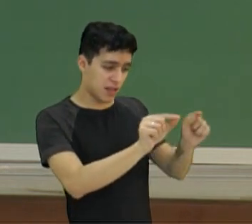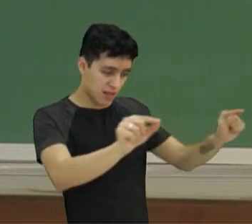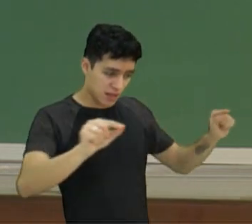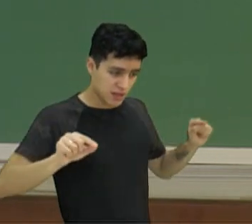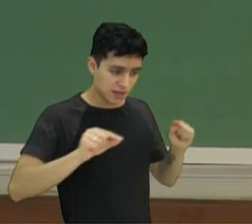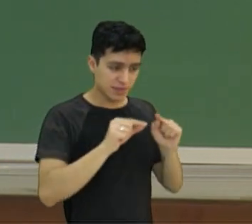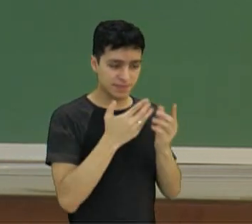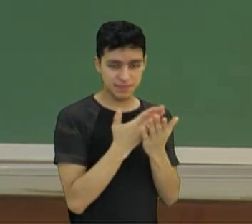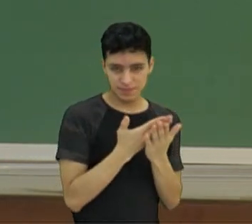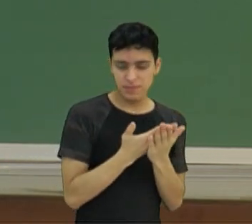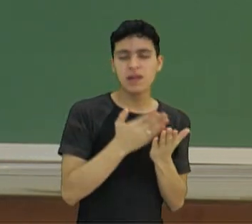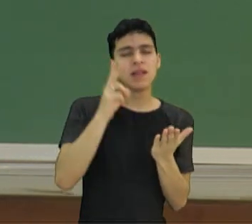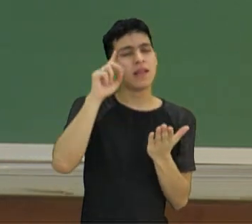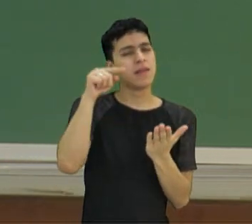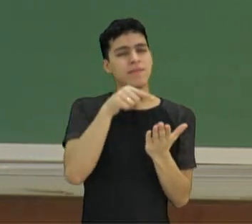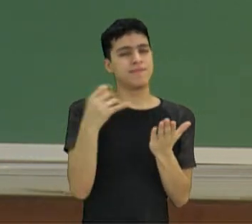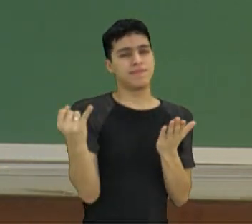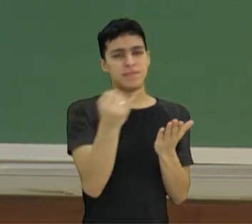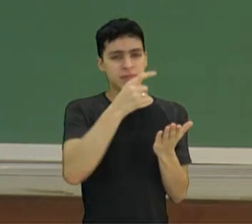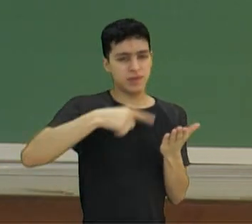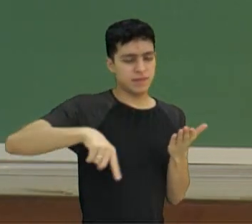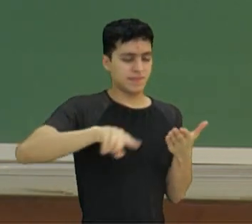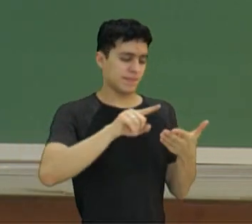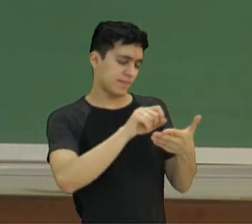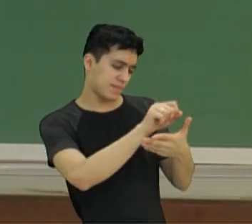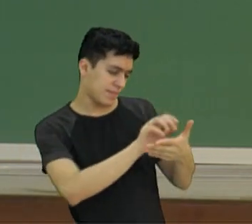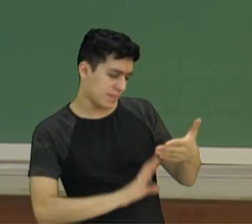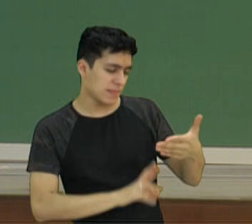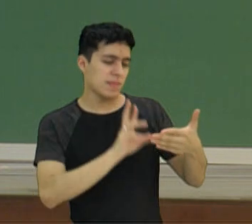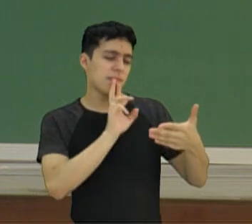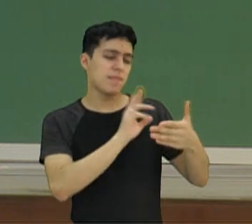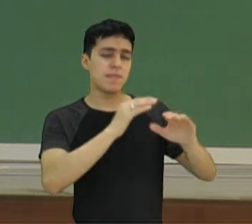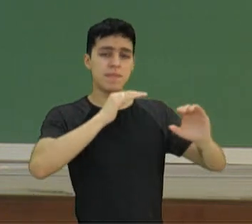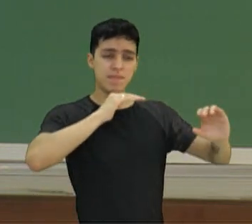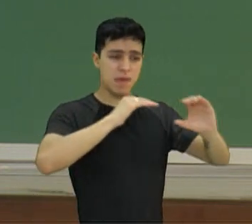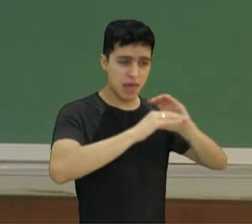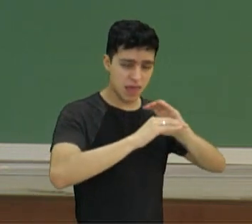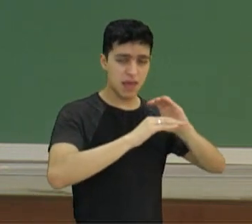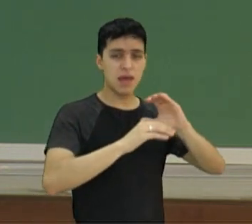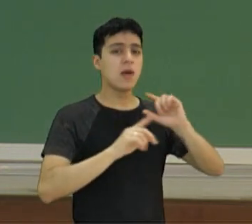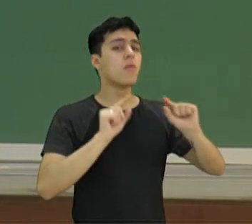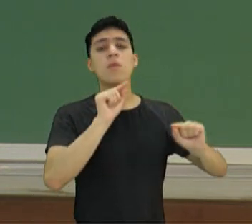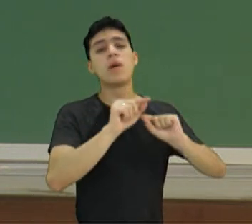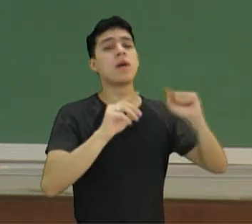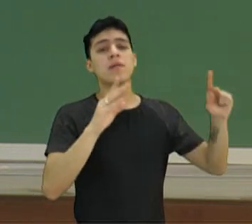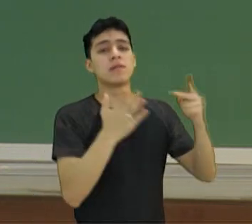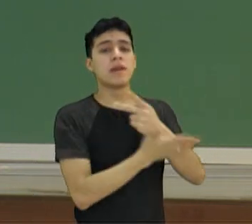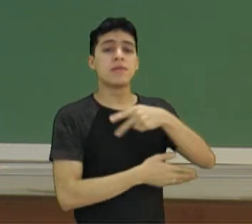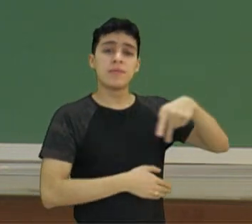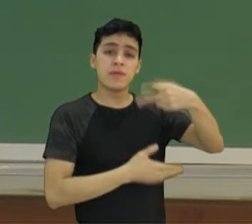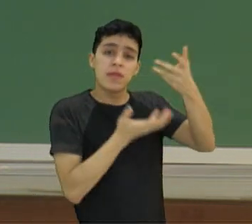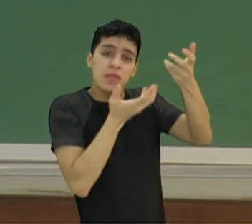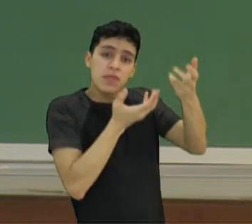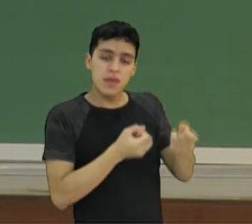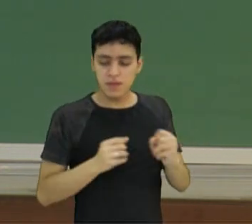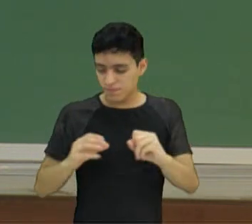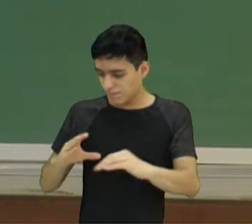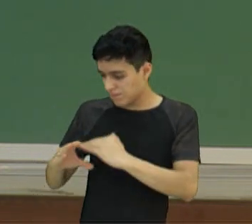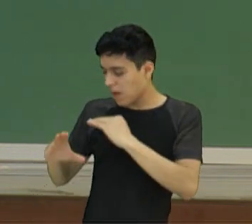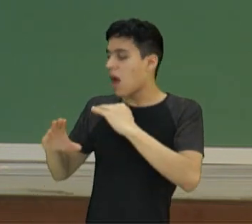você realizar essa atividade. Porque assim que você envia, o professor recebe. Daí ele consegue